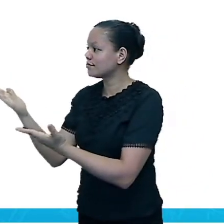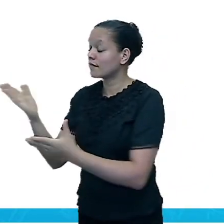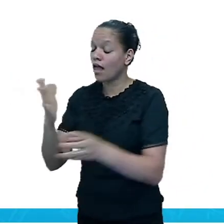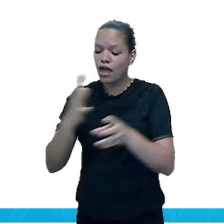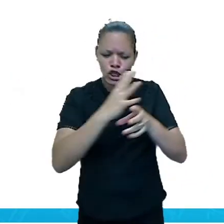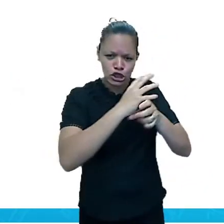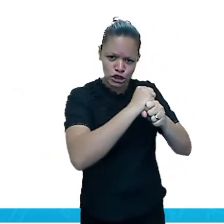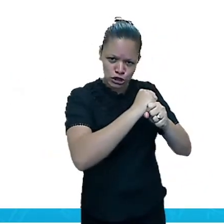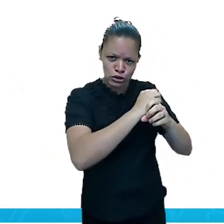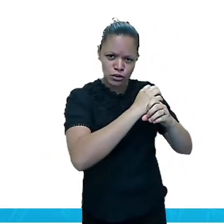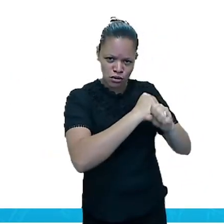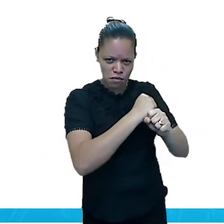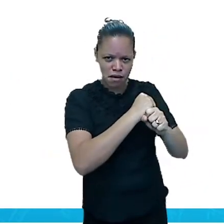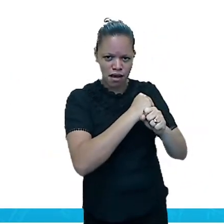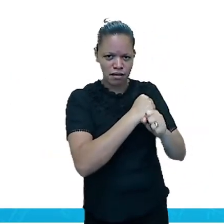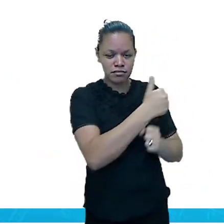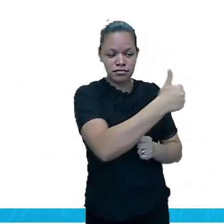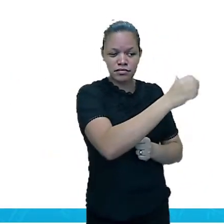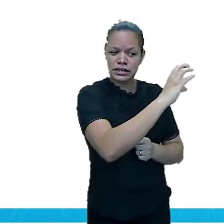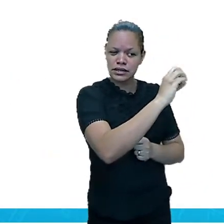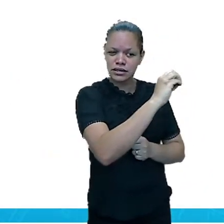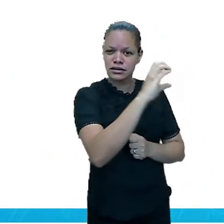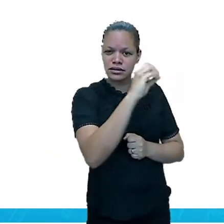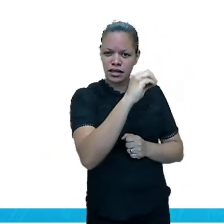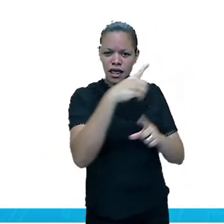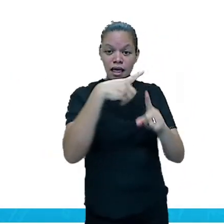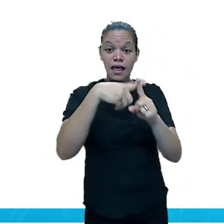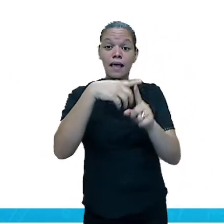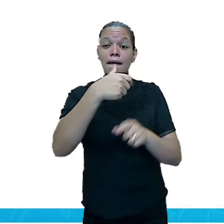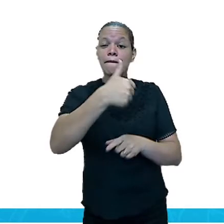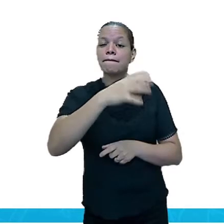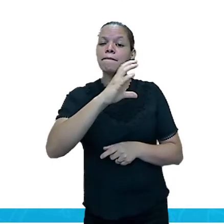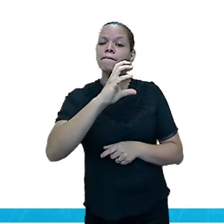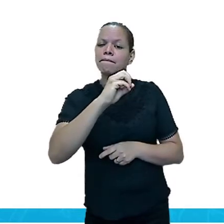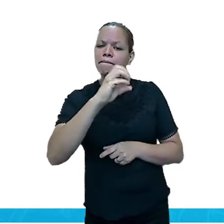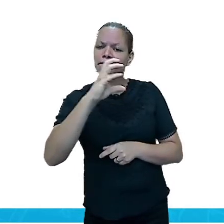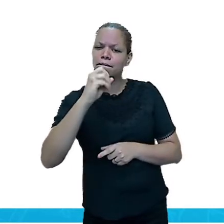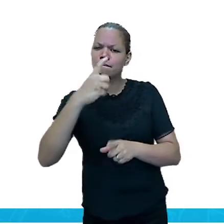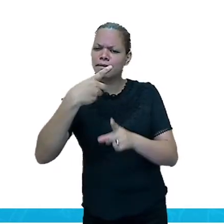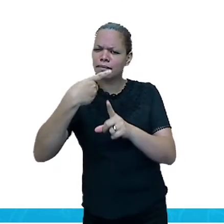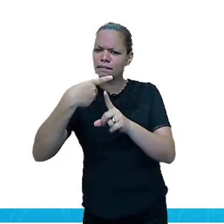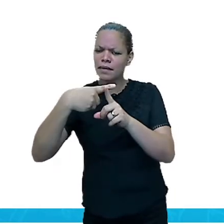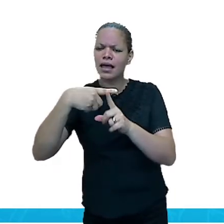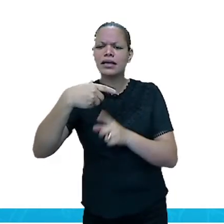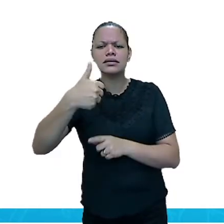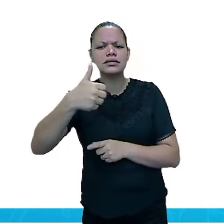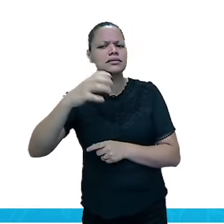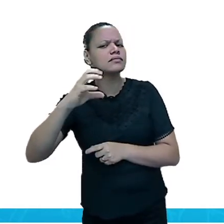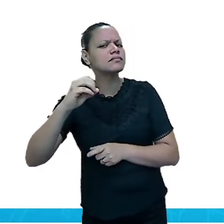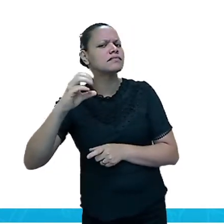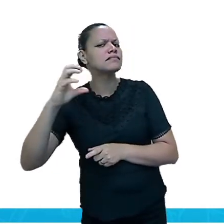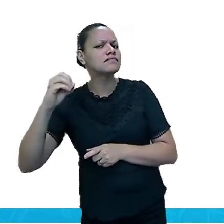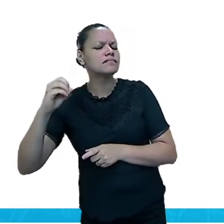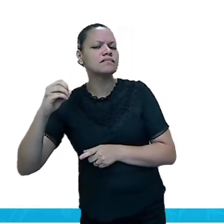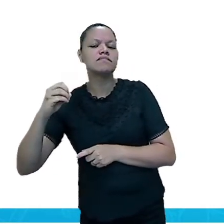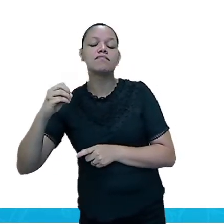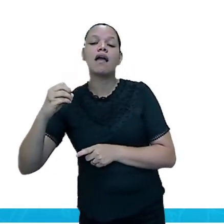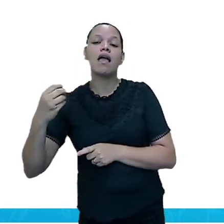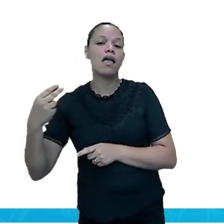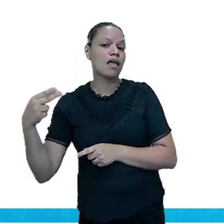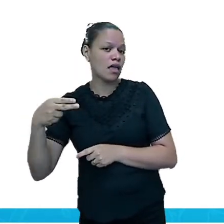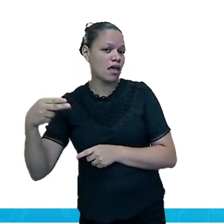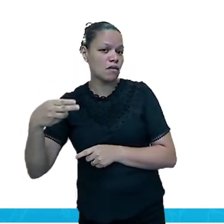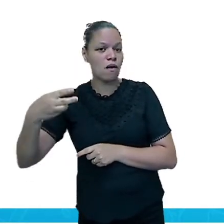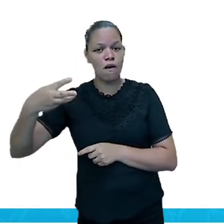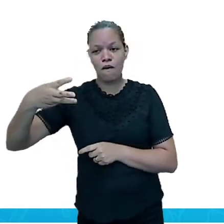mais 100, teremos o número 300. É a mesma ideia para essas 4 letras. E por fim a letra